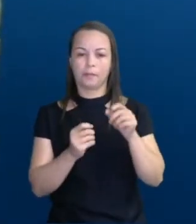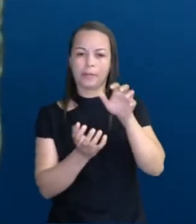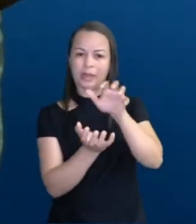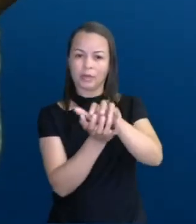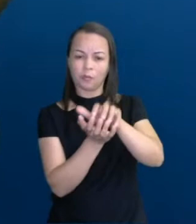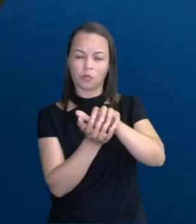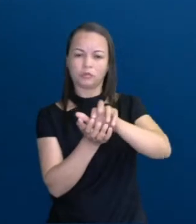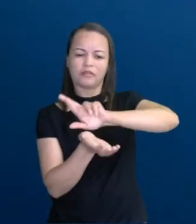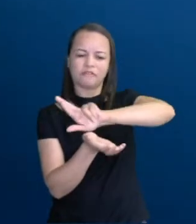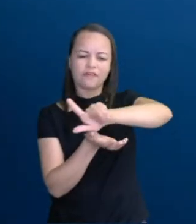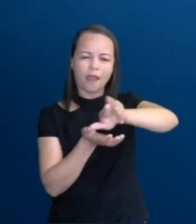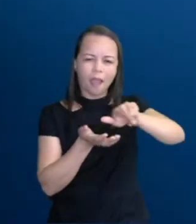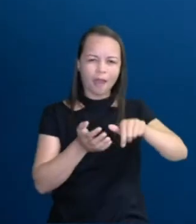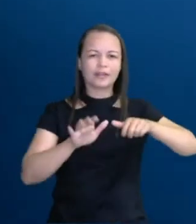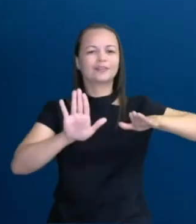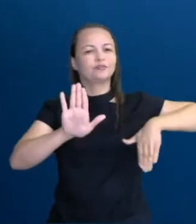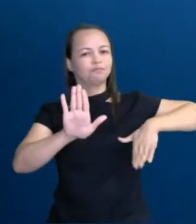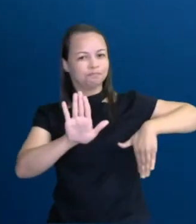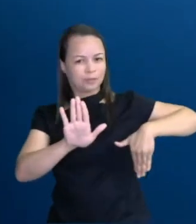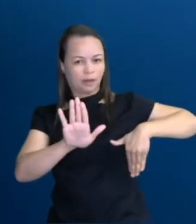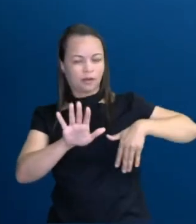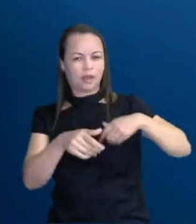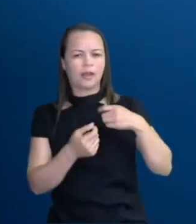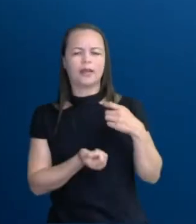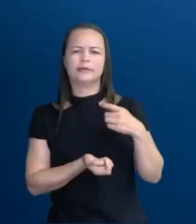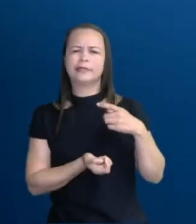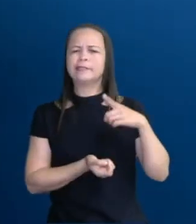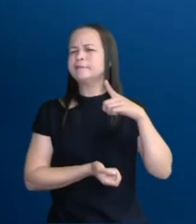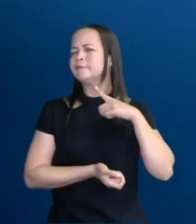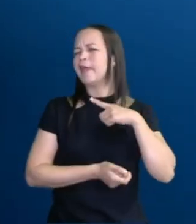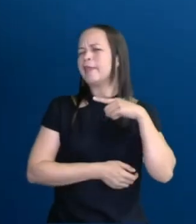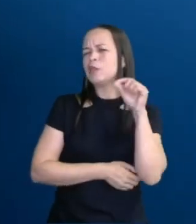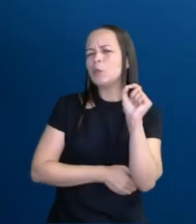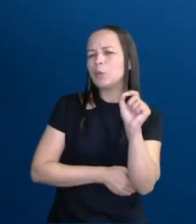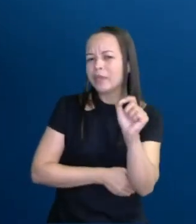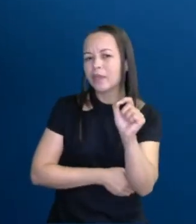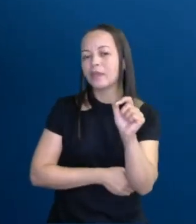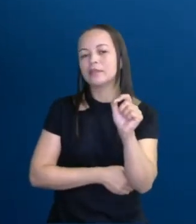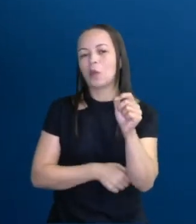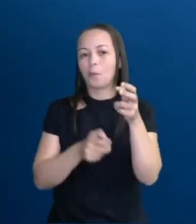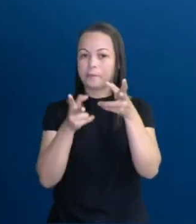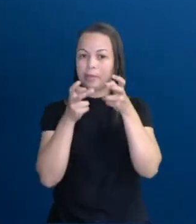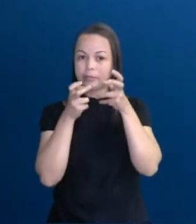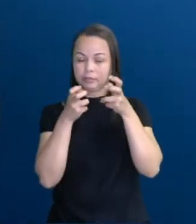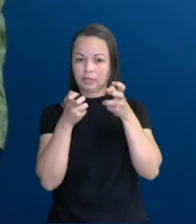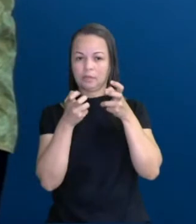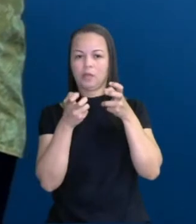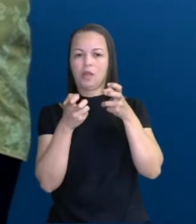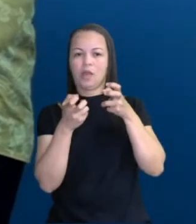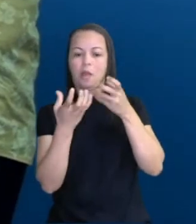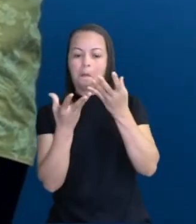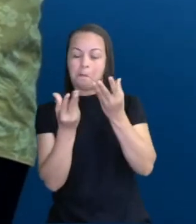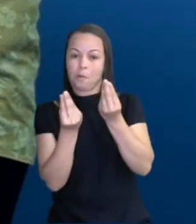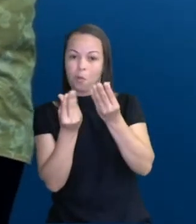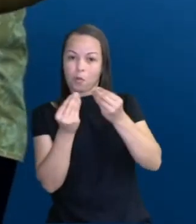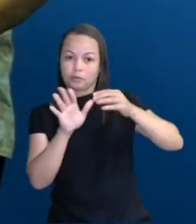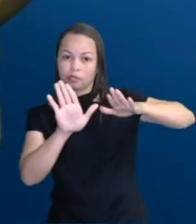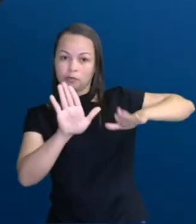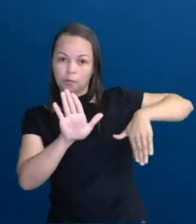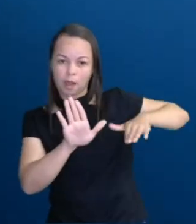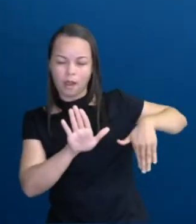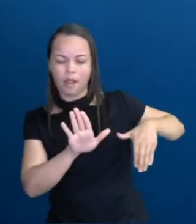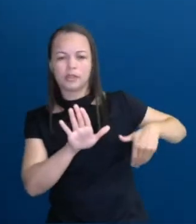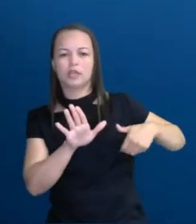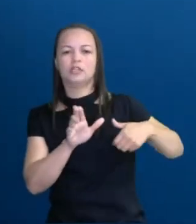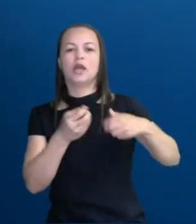muitas praias quem tem tem alguma coisa então percebo muitas praias é o